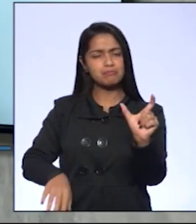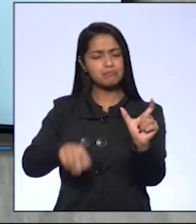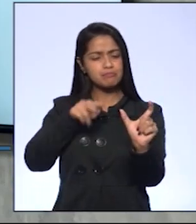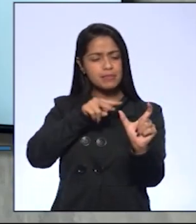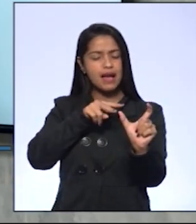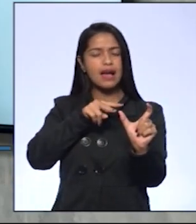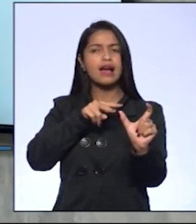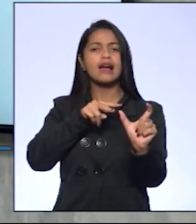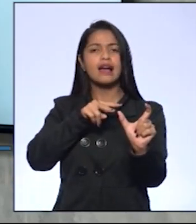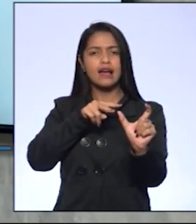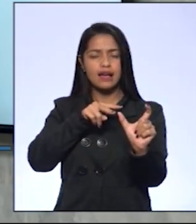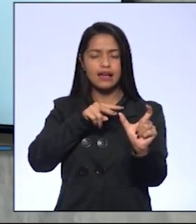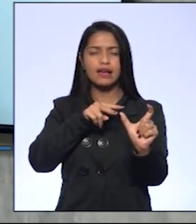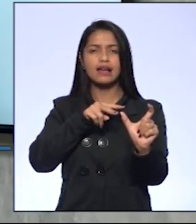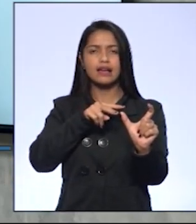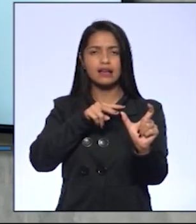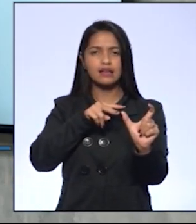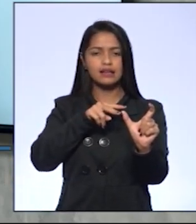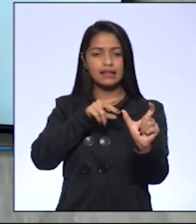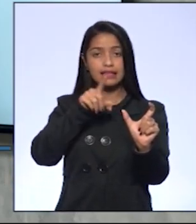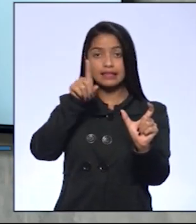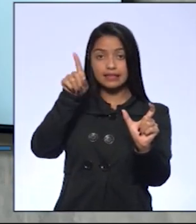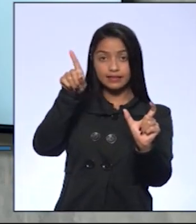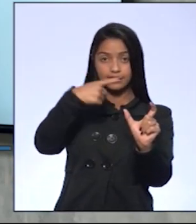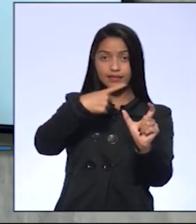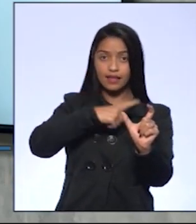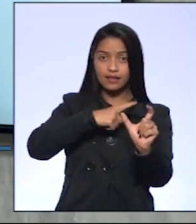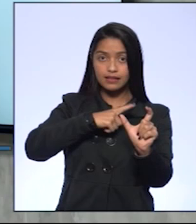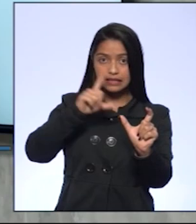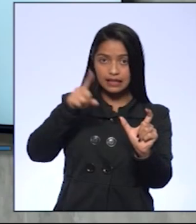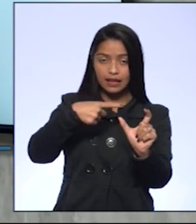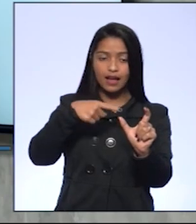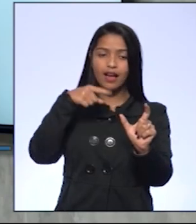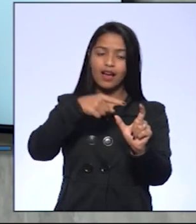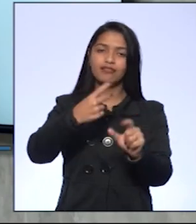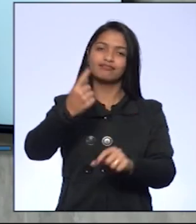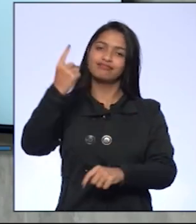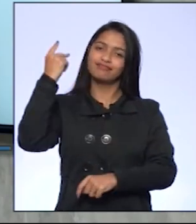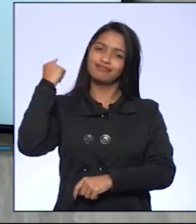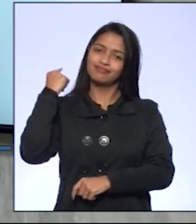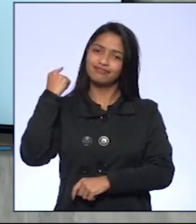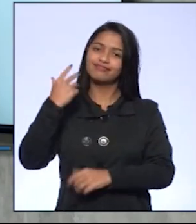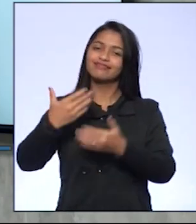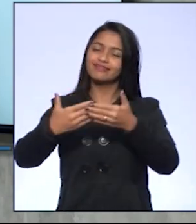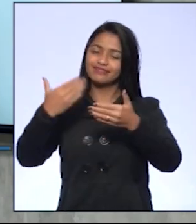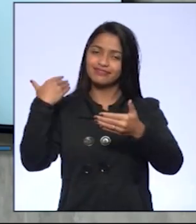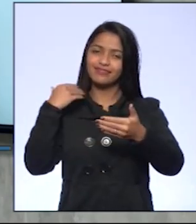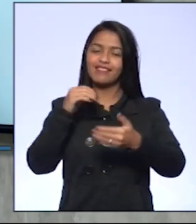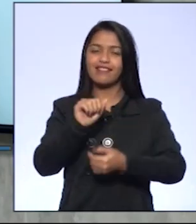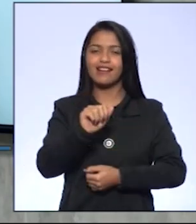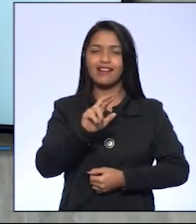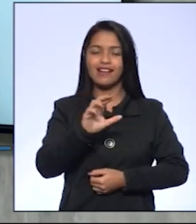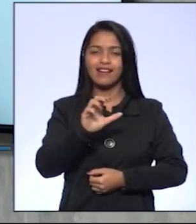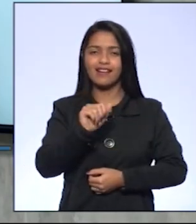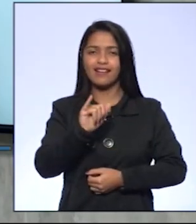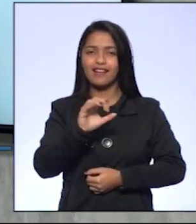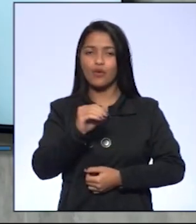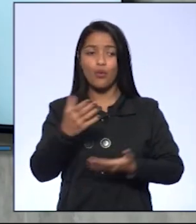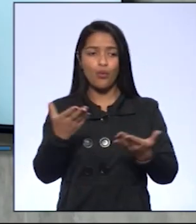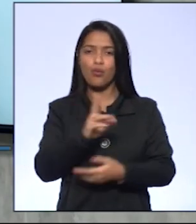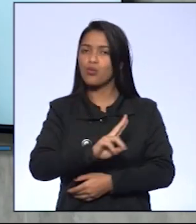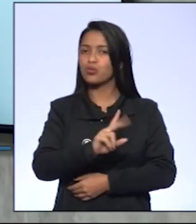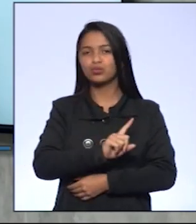sei que aquela palavra com acento é um registro arcaizante, é um registro antigo, não se usa mais